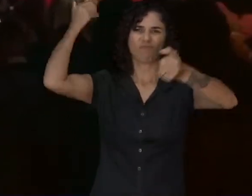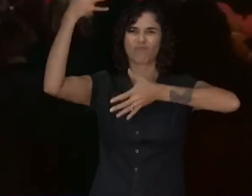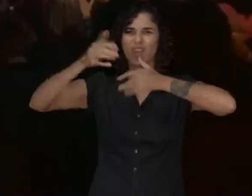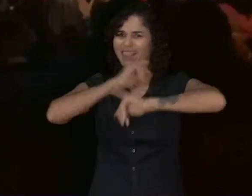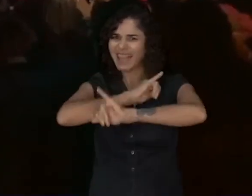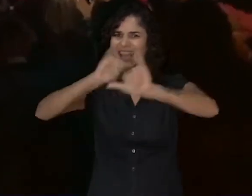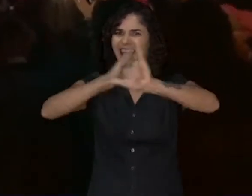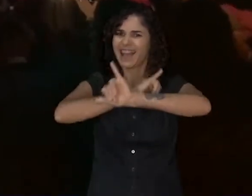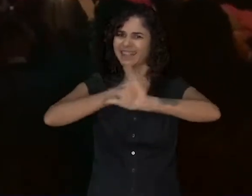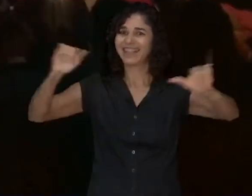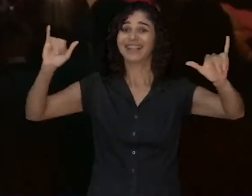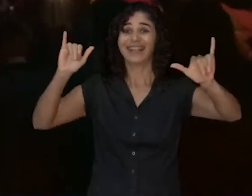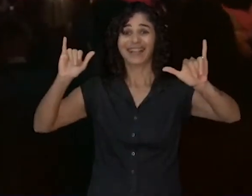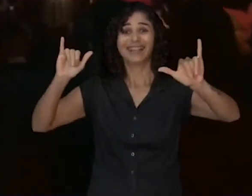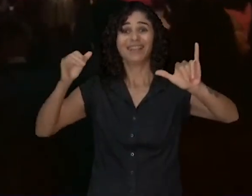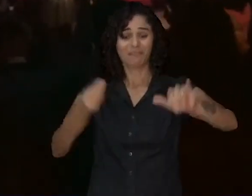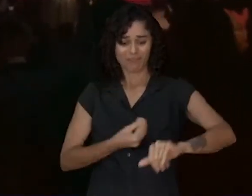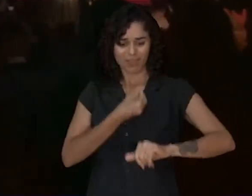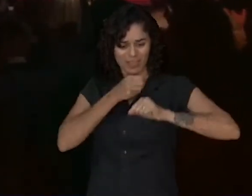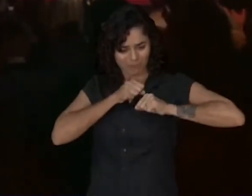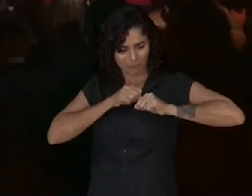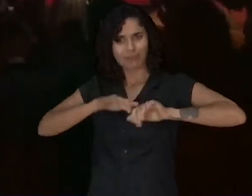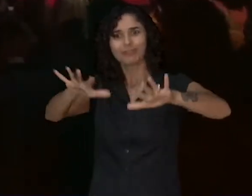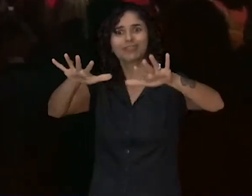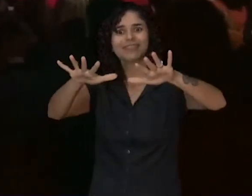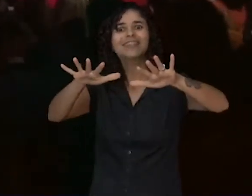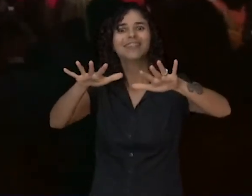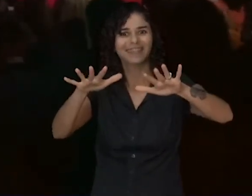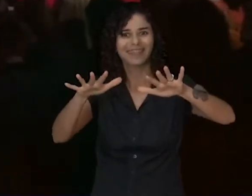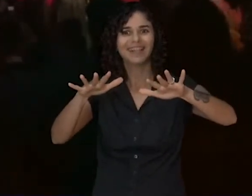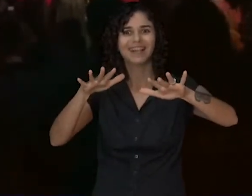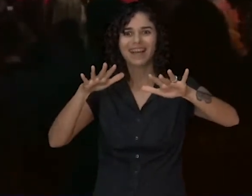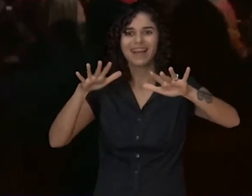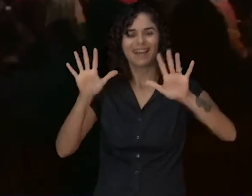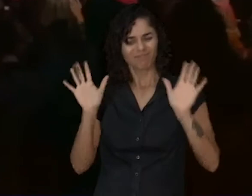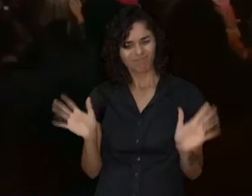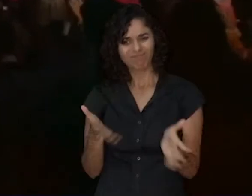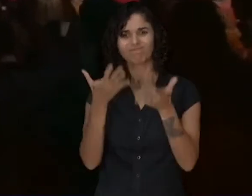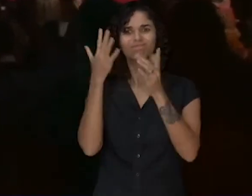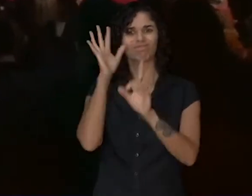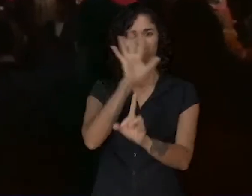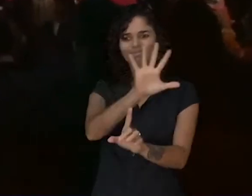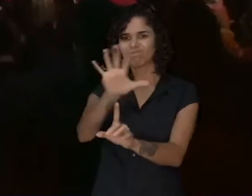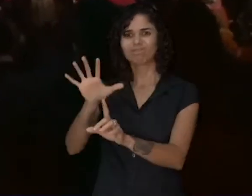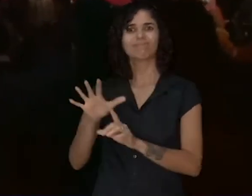que flui, a edificação.